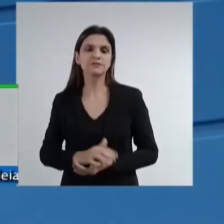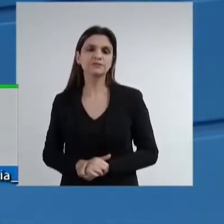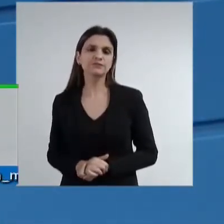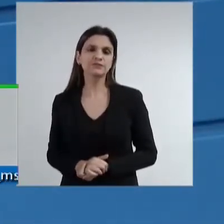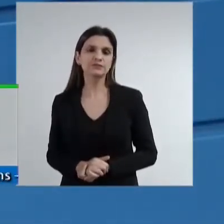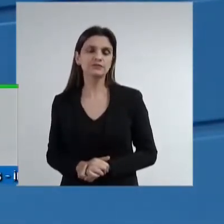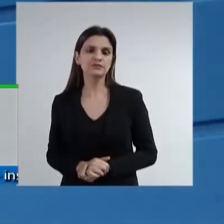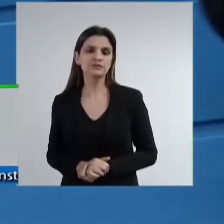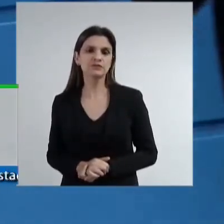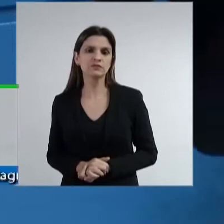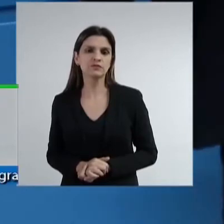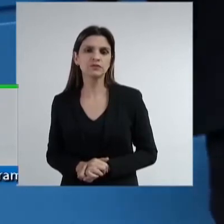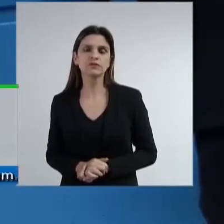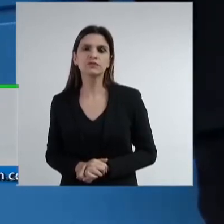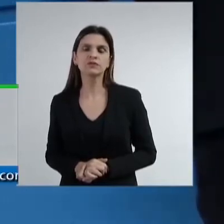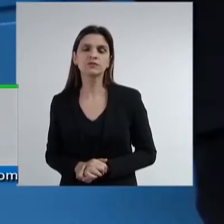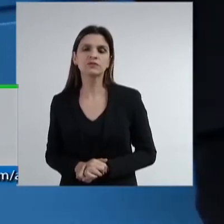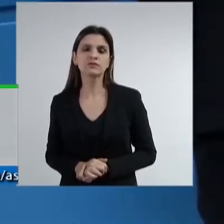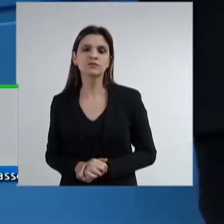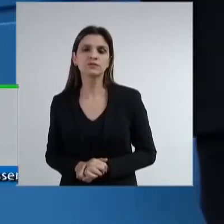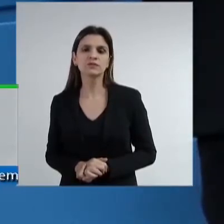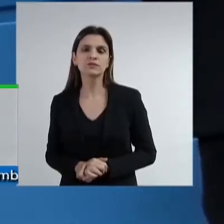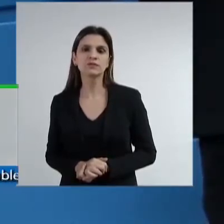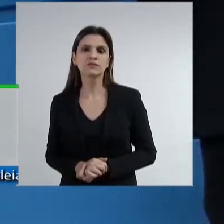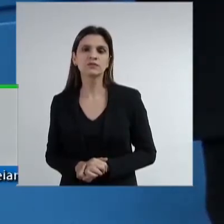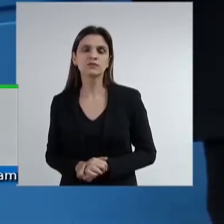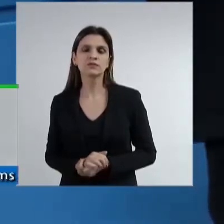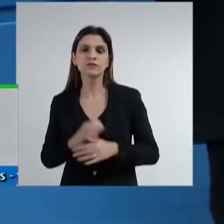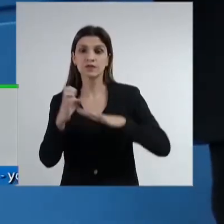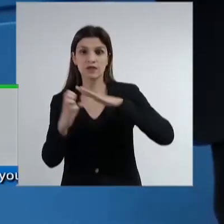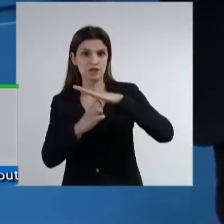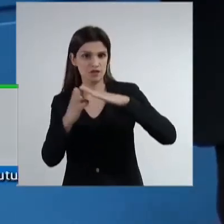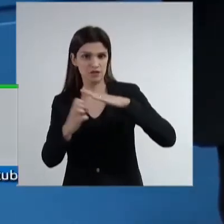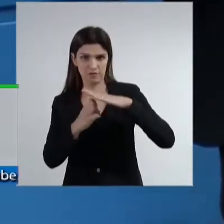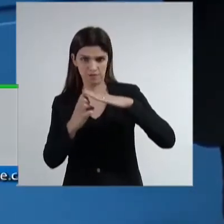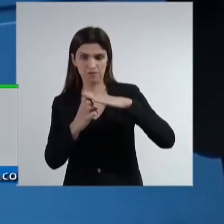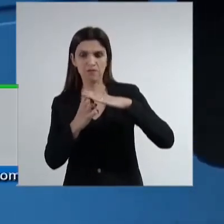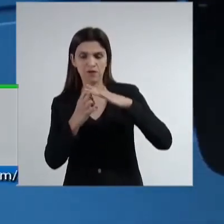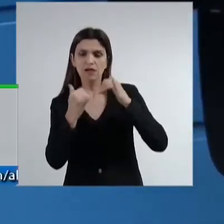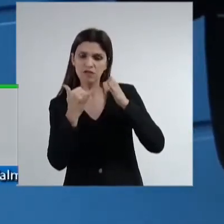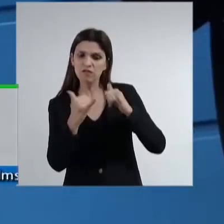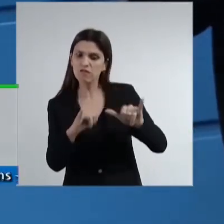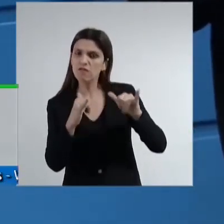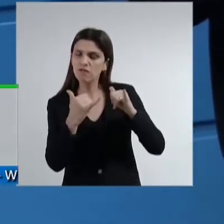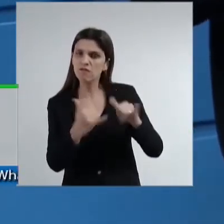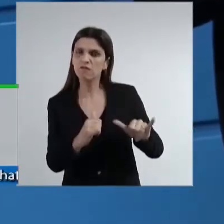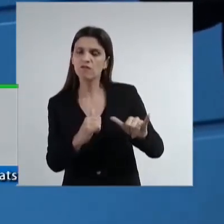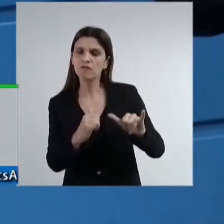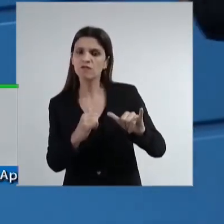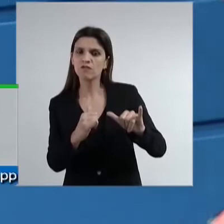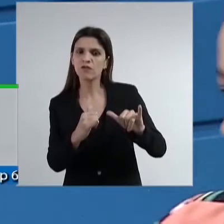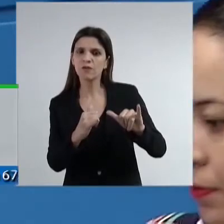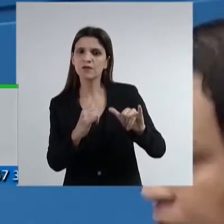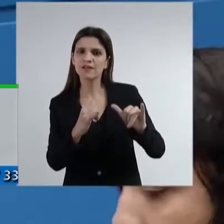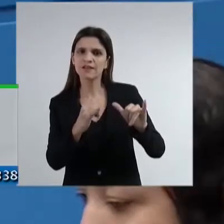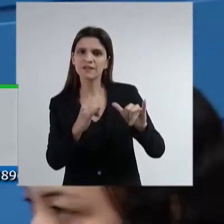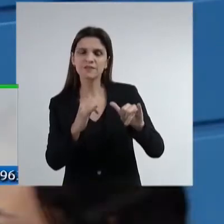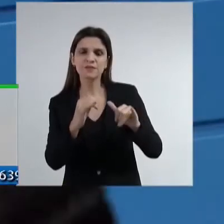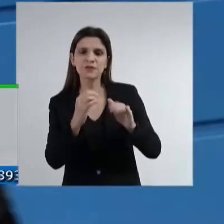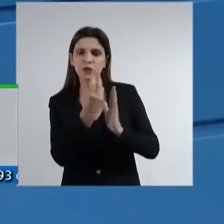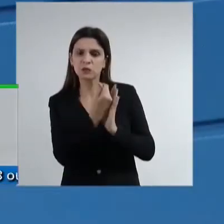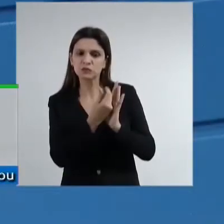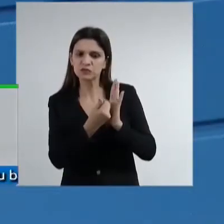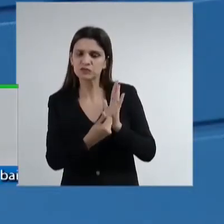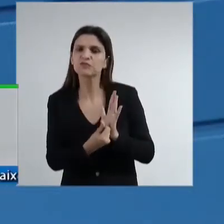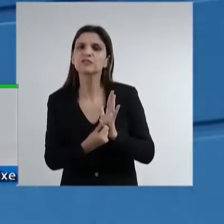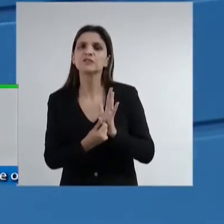complexa, porque a empresa ela informa os investimentos que ela realizou ao longo do período, todos os